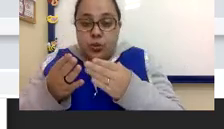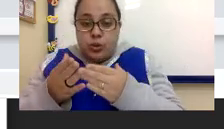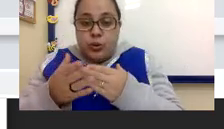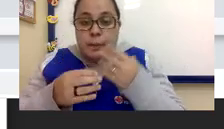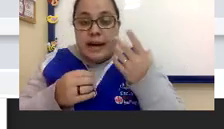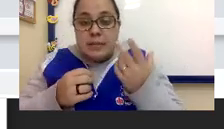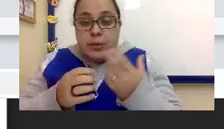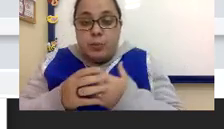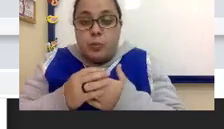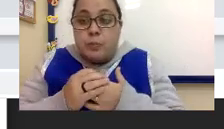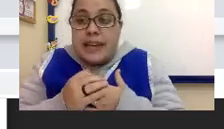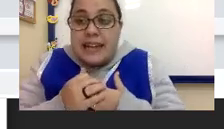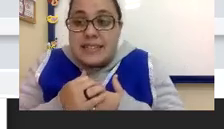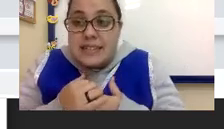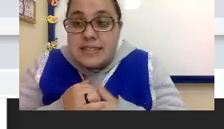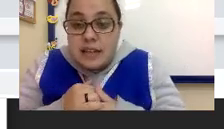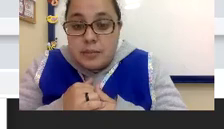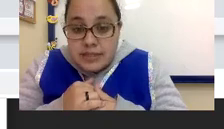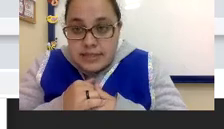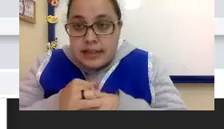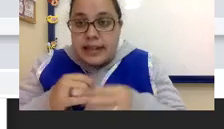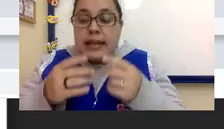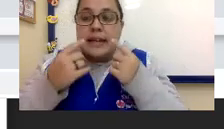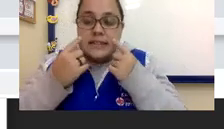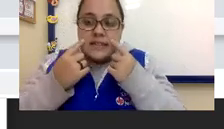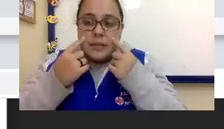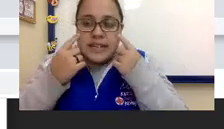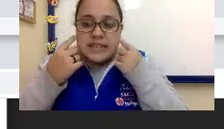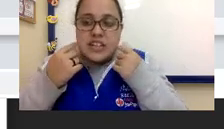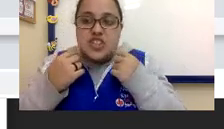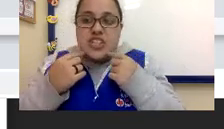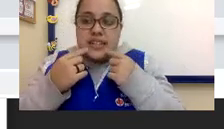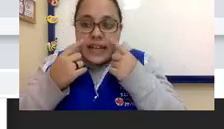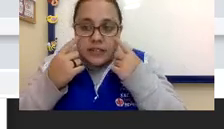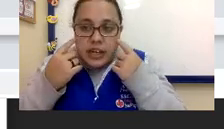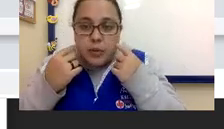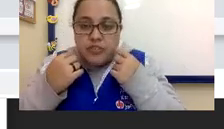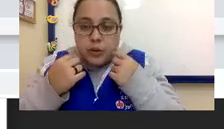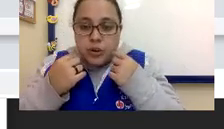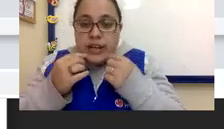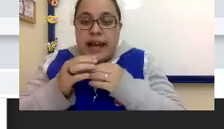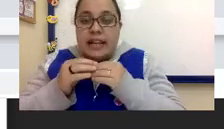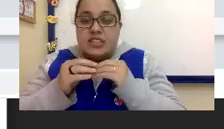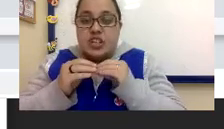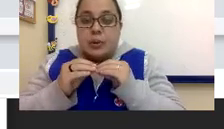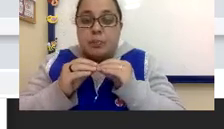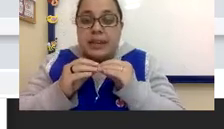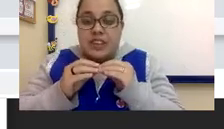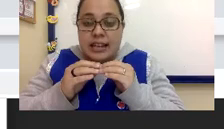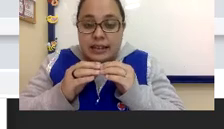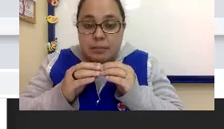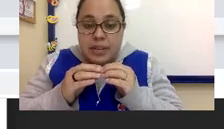Isso tudo passa por pequenas enzimas, né? Que essas enzimas, essas que a gente tem na saliva, que a Pro falou, elas se